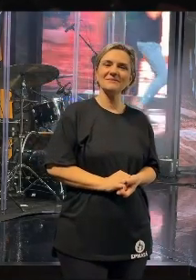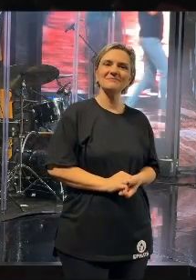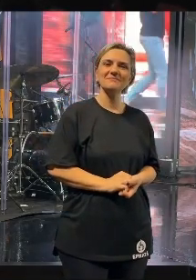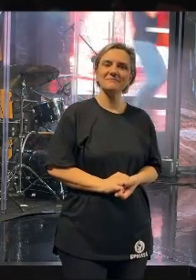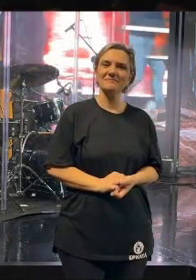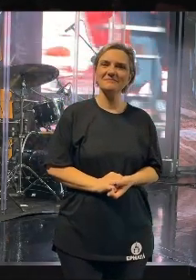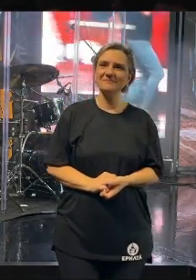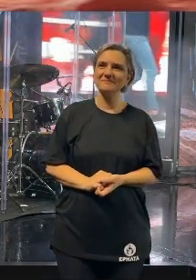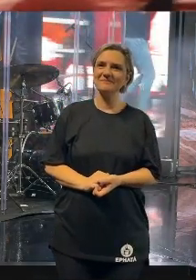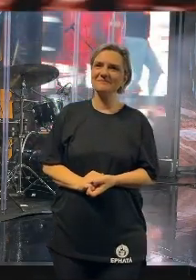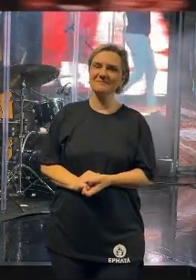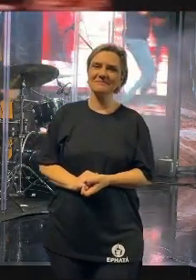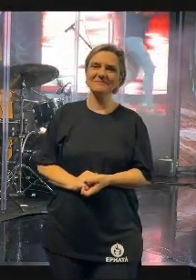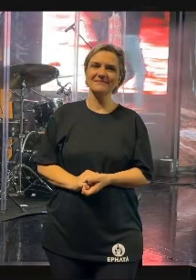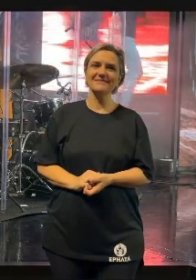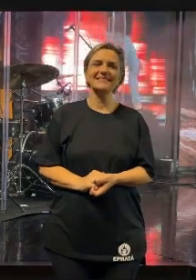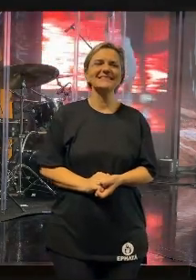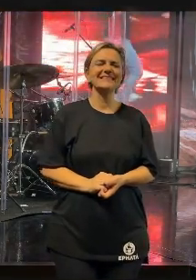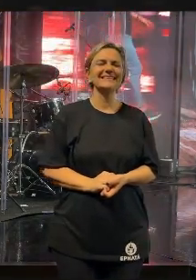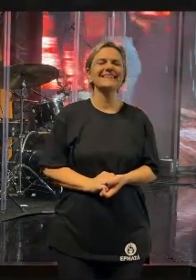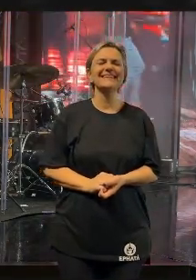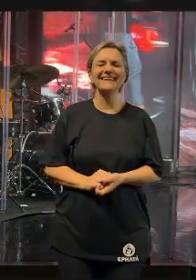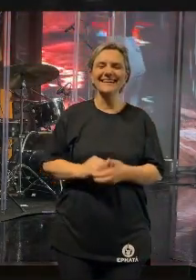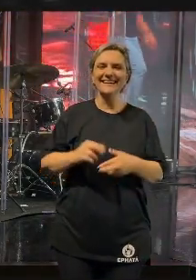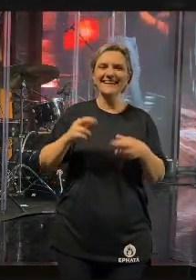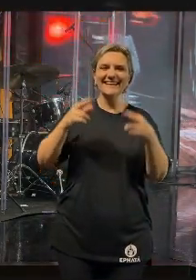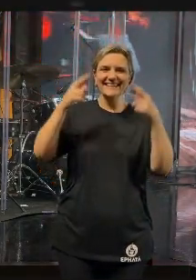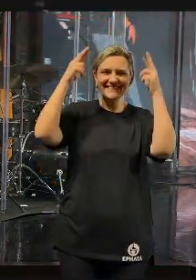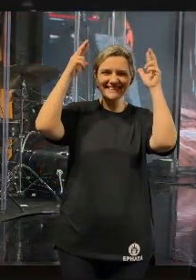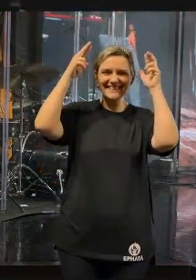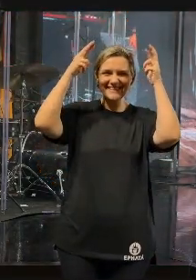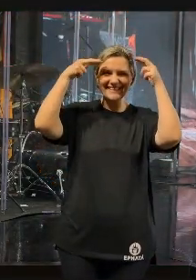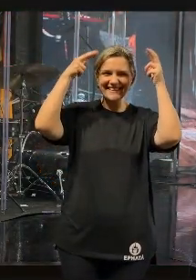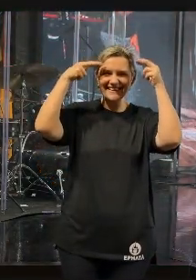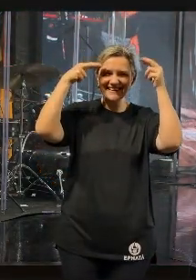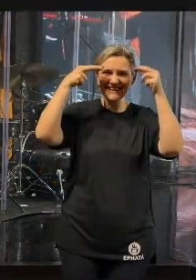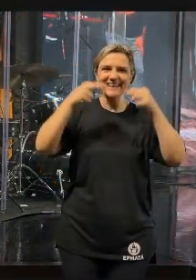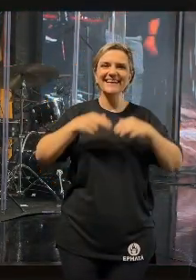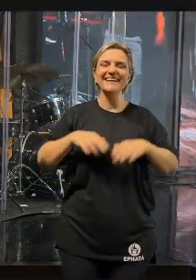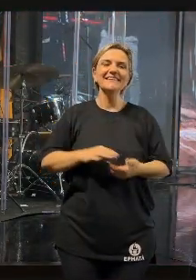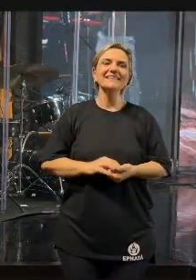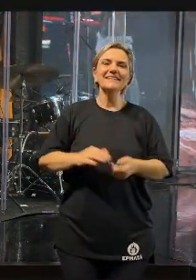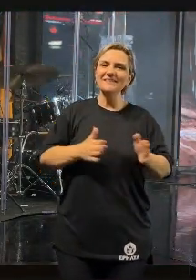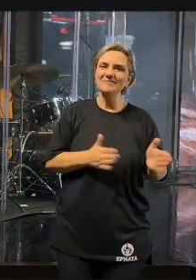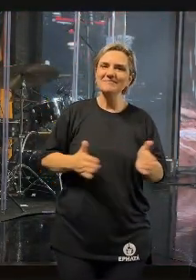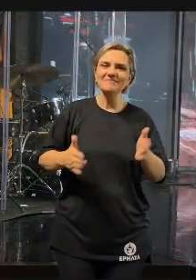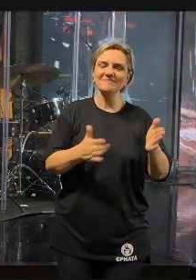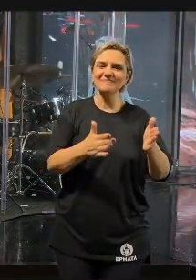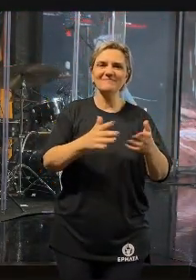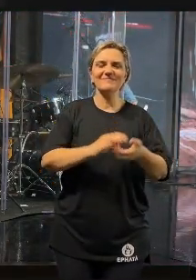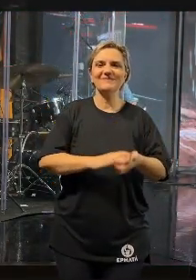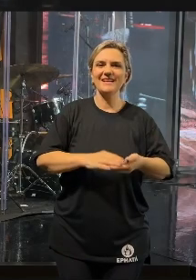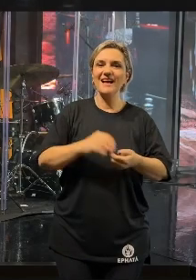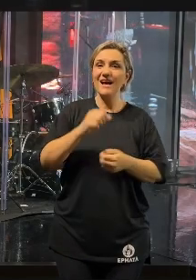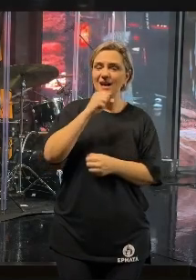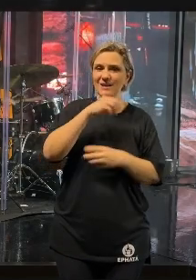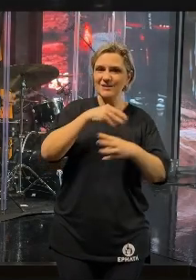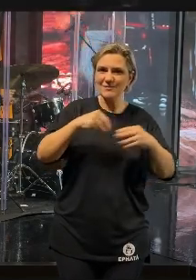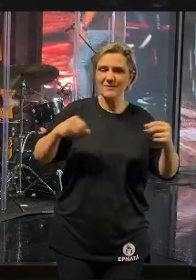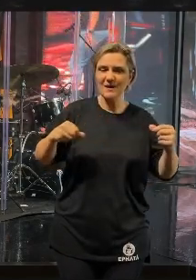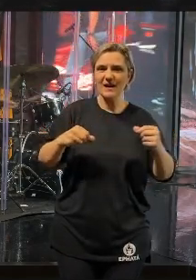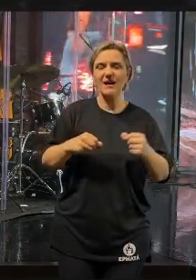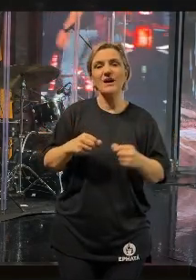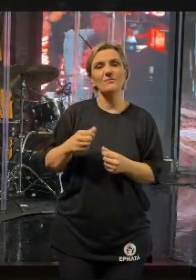Na estrada de chão de Nova Santa Rita, ela está dizendo: eu quero ver você adorar quando está com dinheiro na